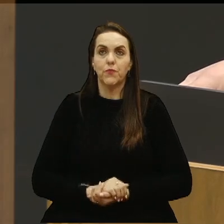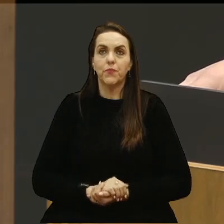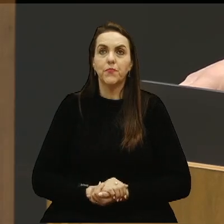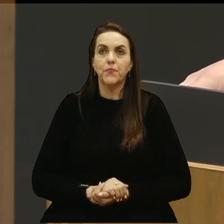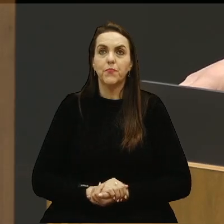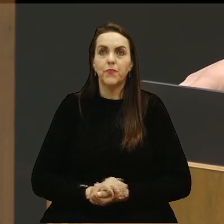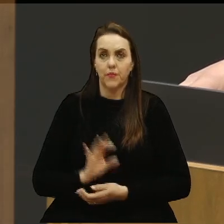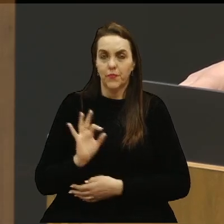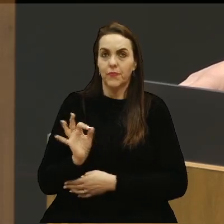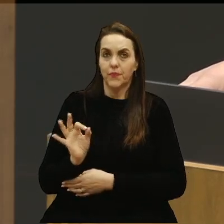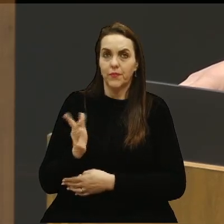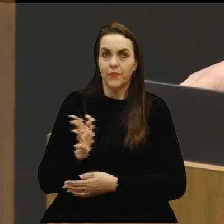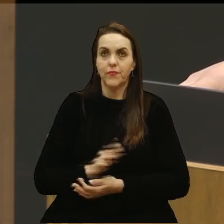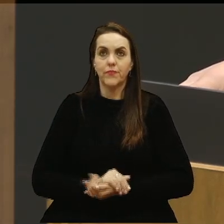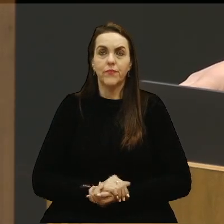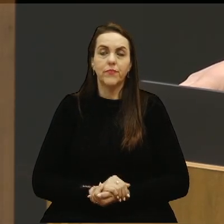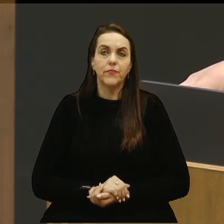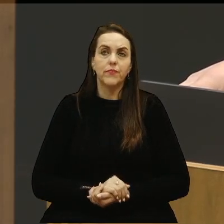Exato, exatamente.